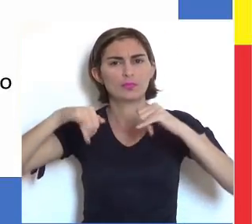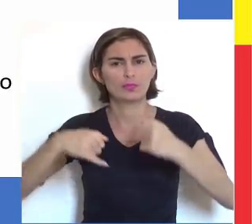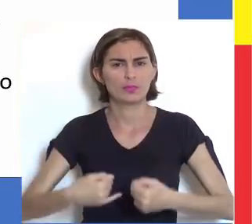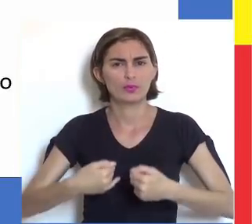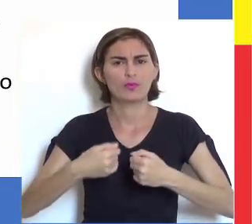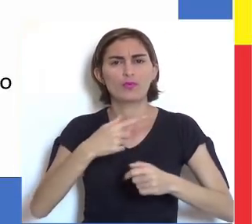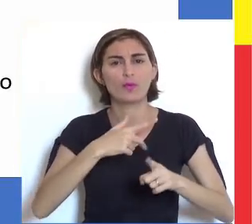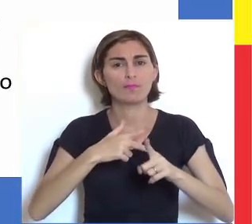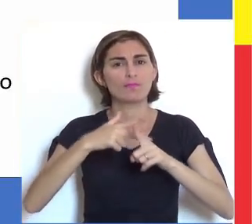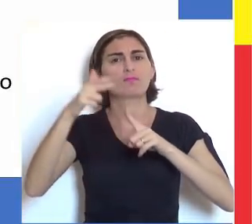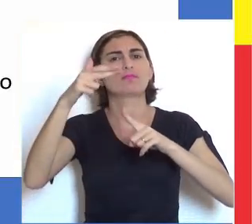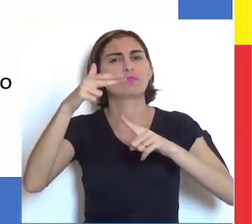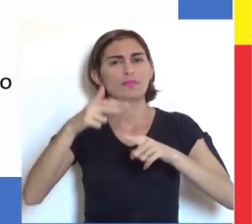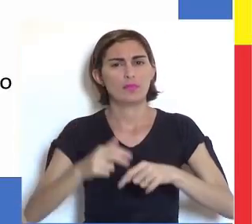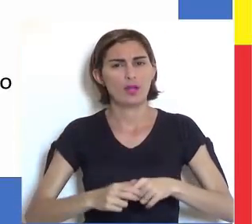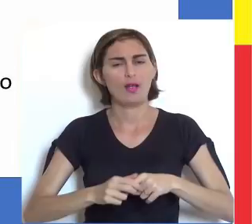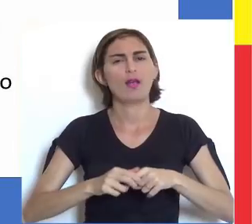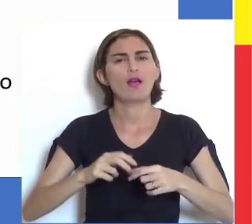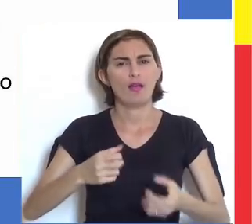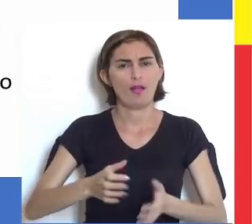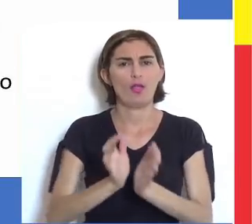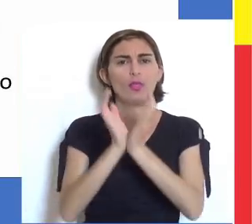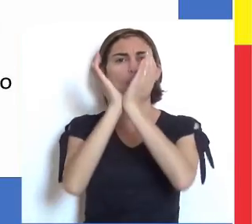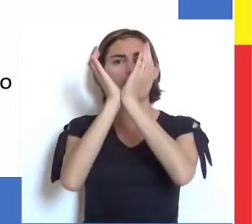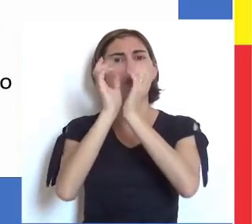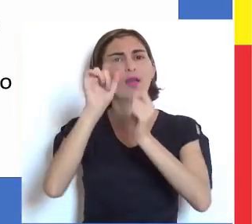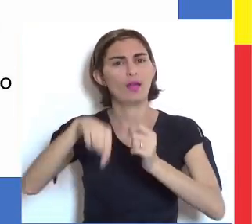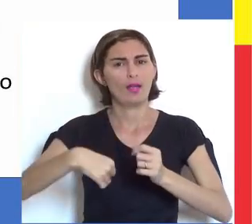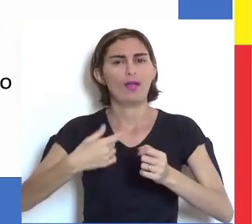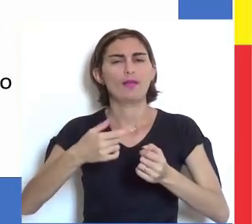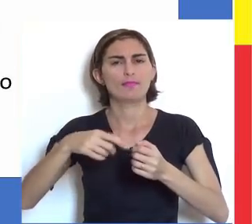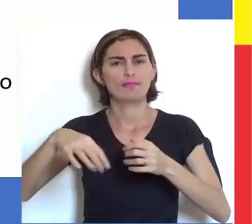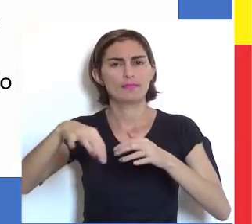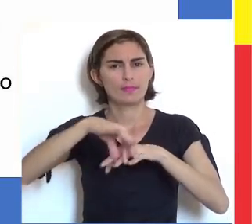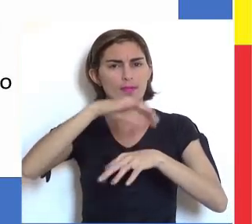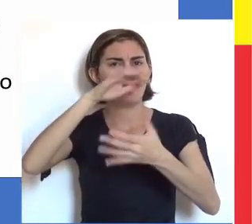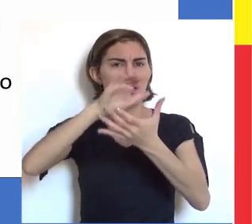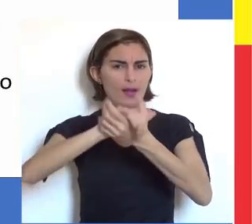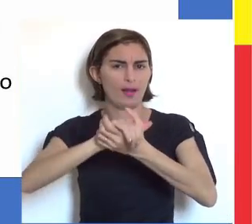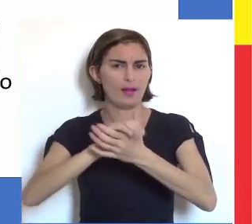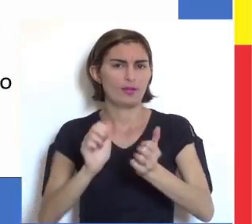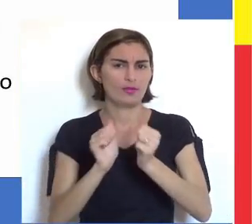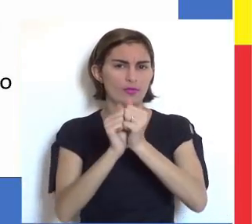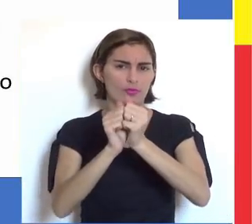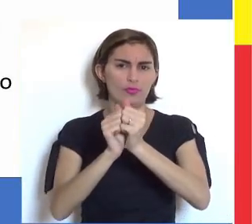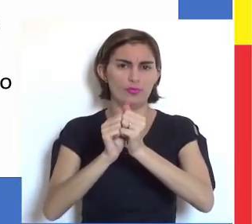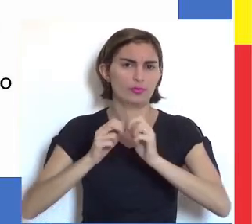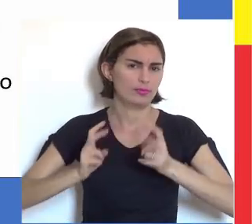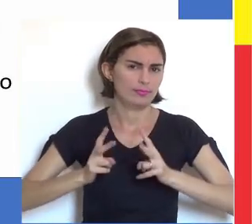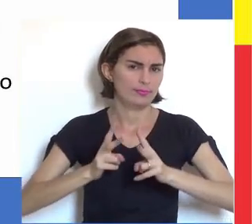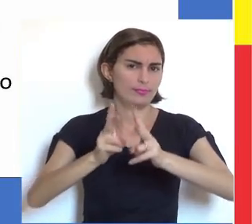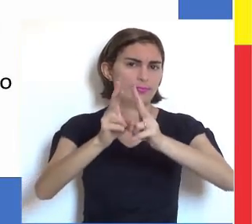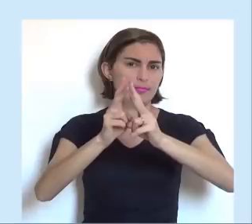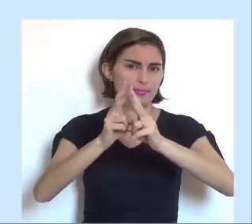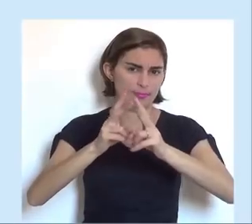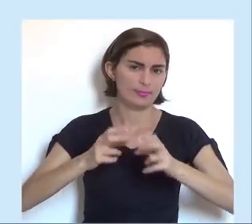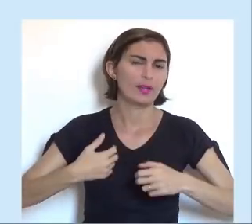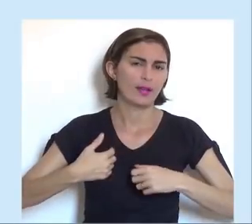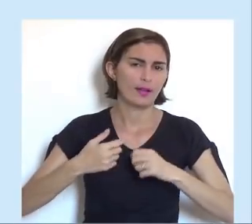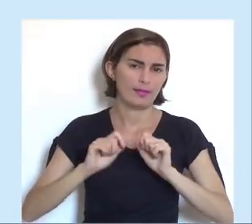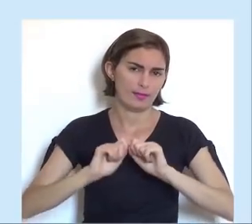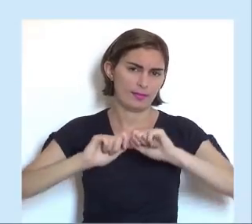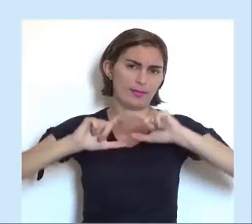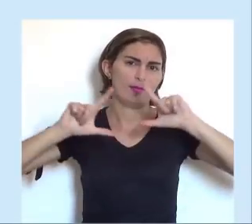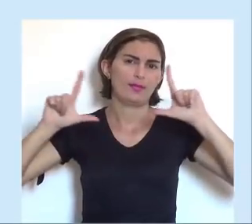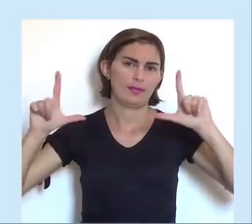fim, Magrelim ganha. E, como recompensa, tem a mão de Jezebel. Viveram juntos para sempre. Na tela